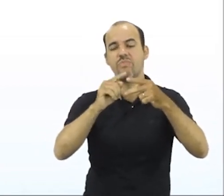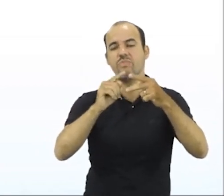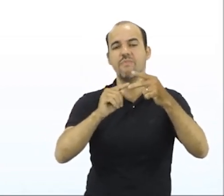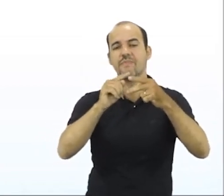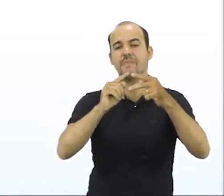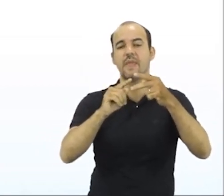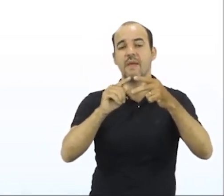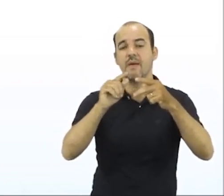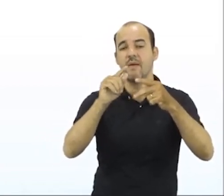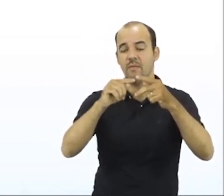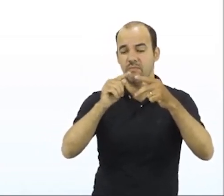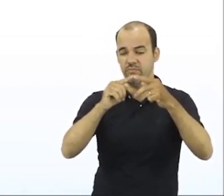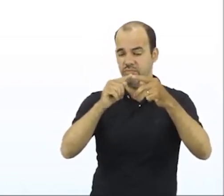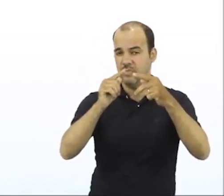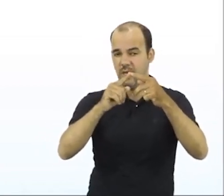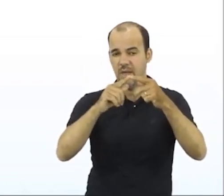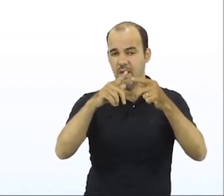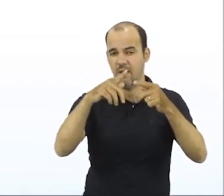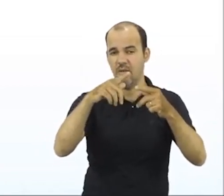ó, que não